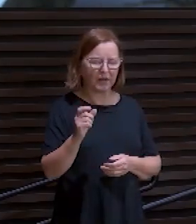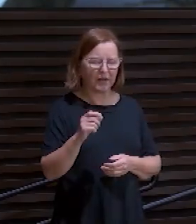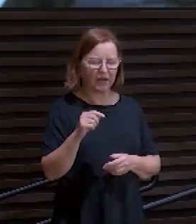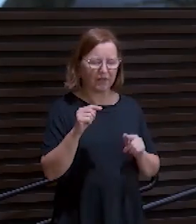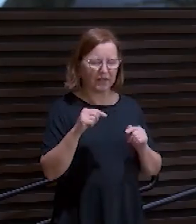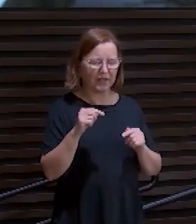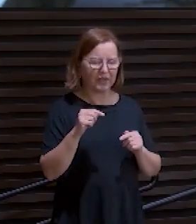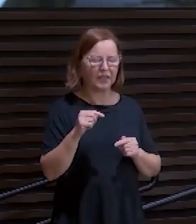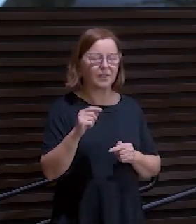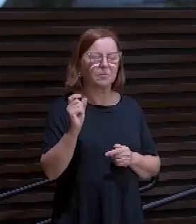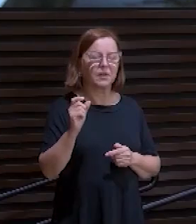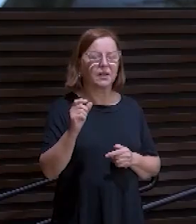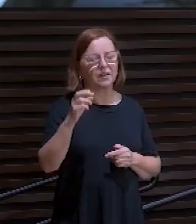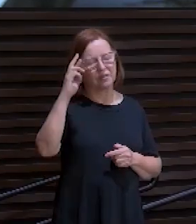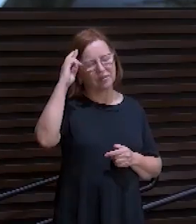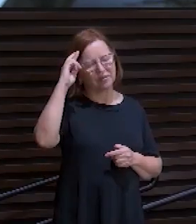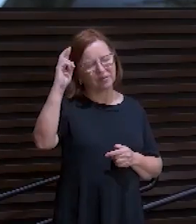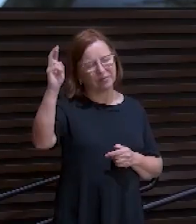do Senhor,